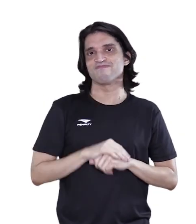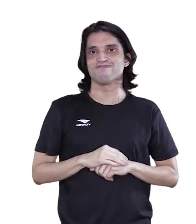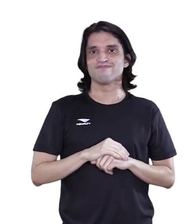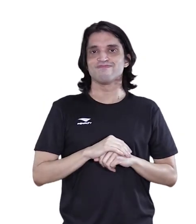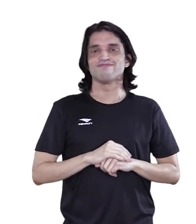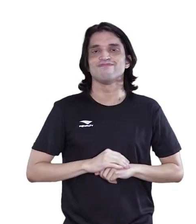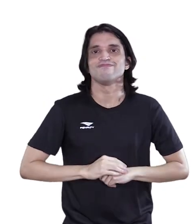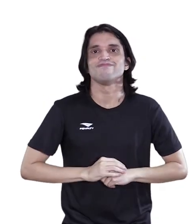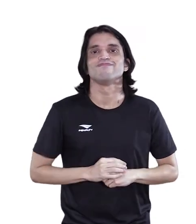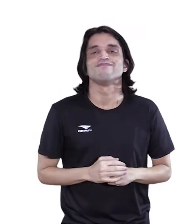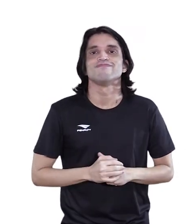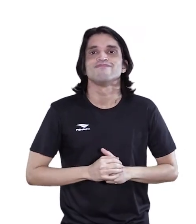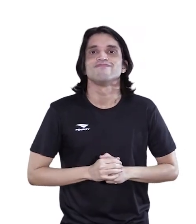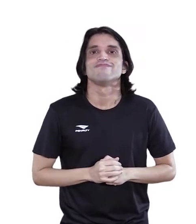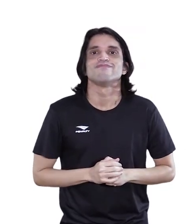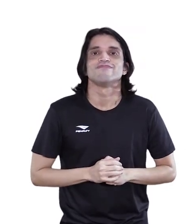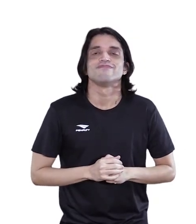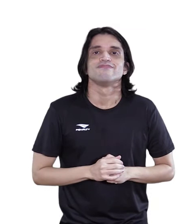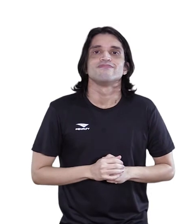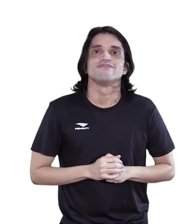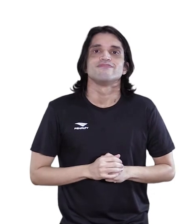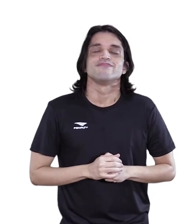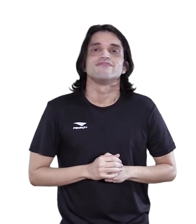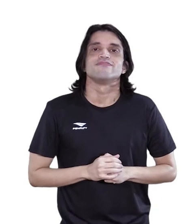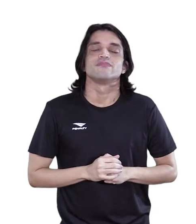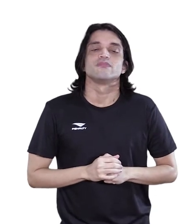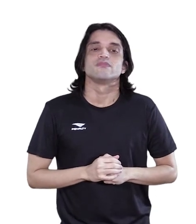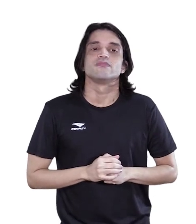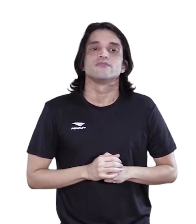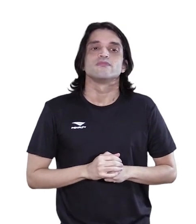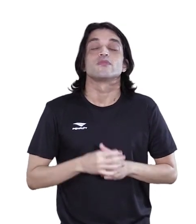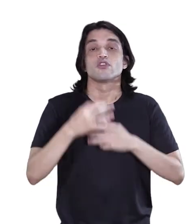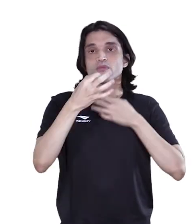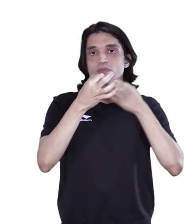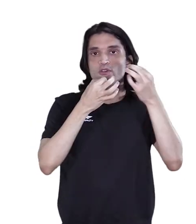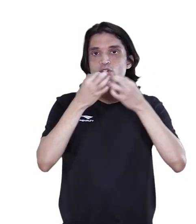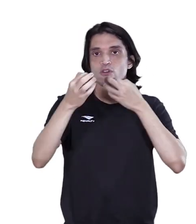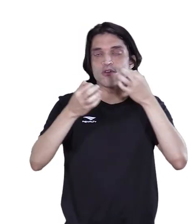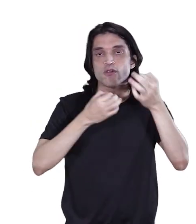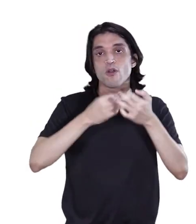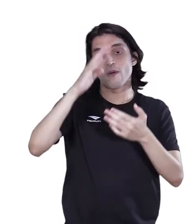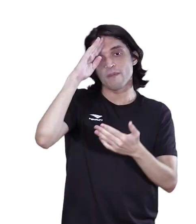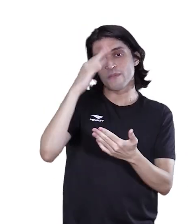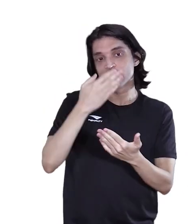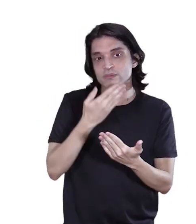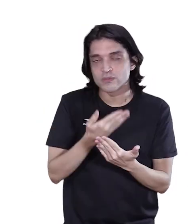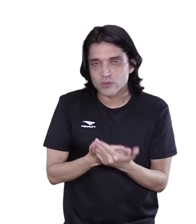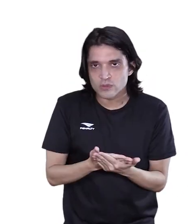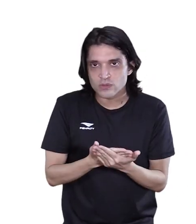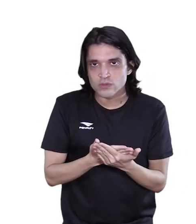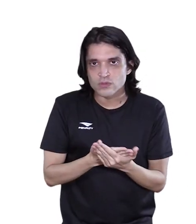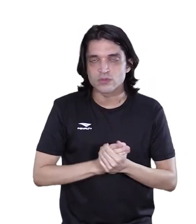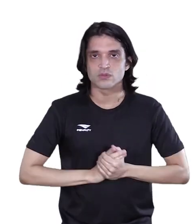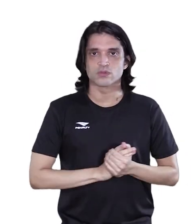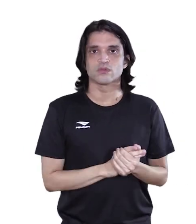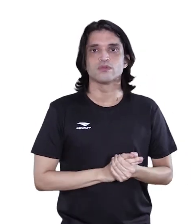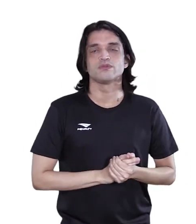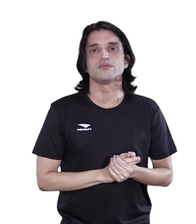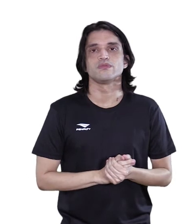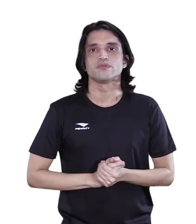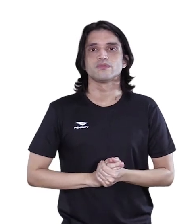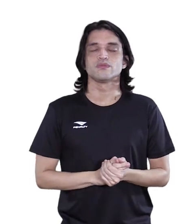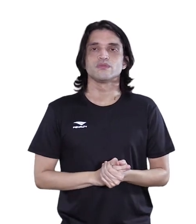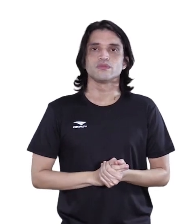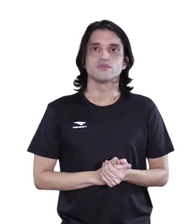a justificativa é um princípio, ou seja, crença pessoal baseada numa constatação.